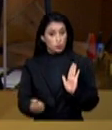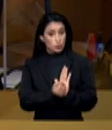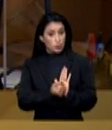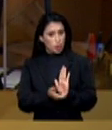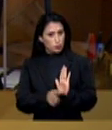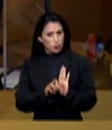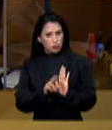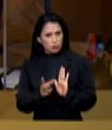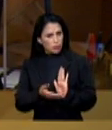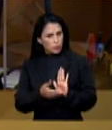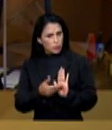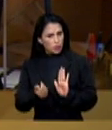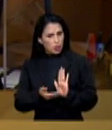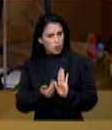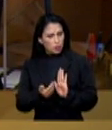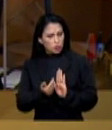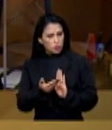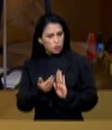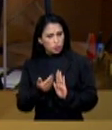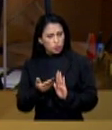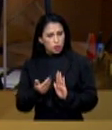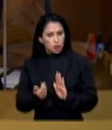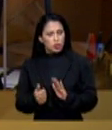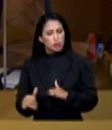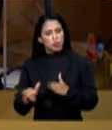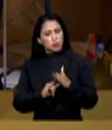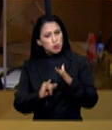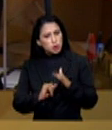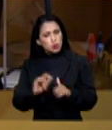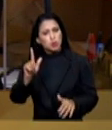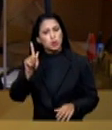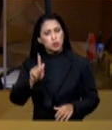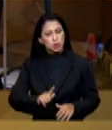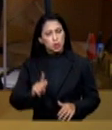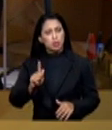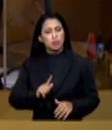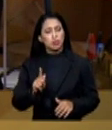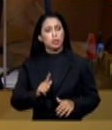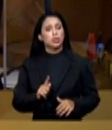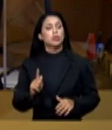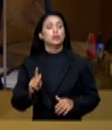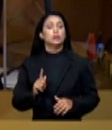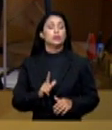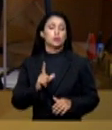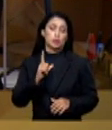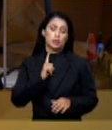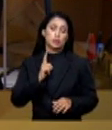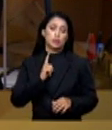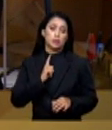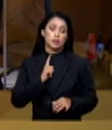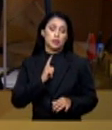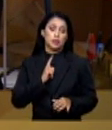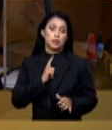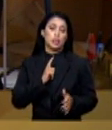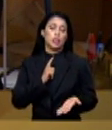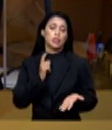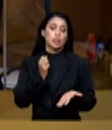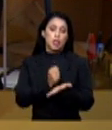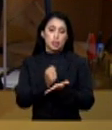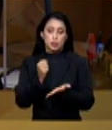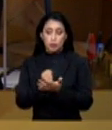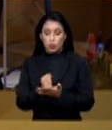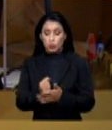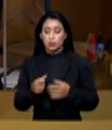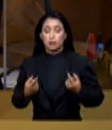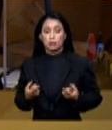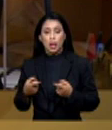não exclui os arranjos institucionais de gestão associados que são base celebração de consórcios públicos